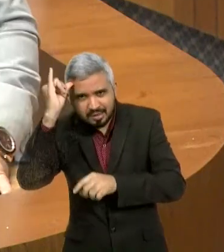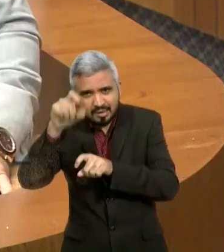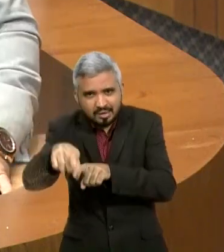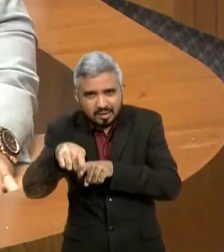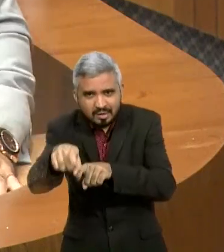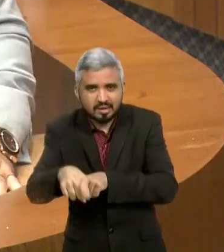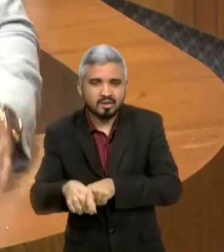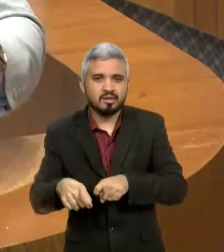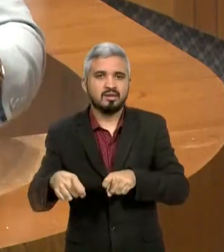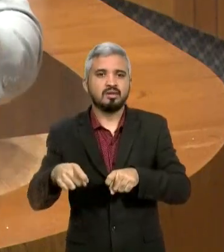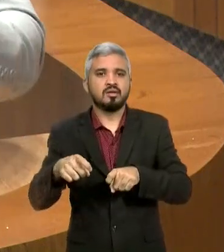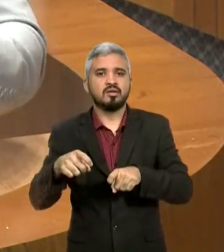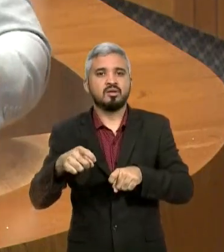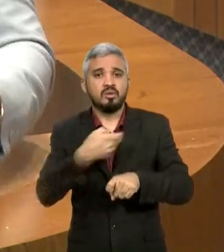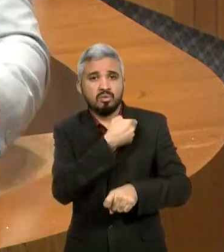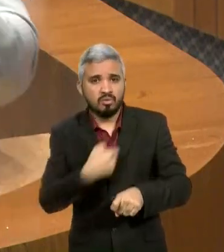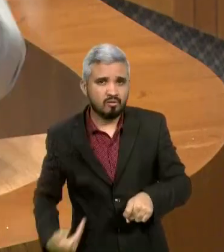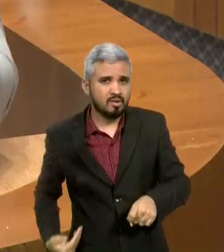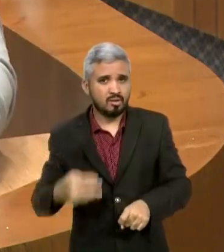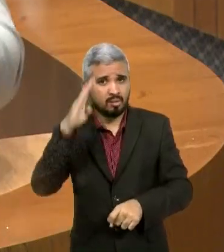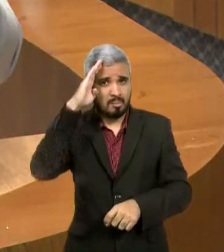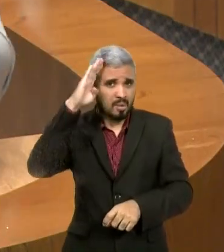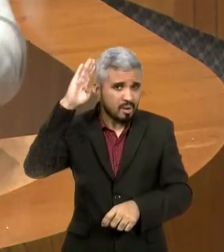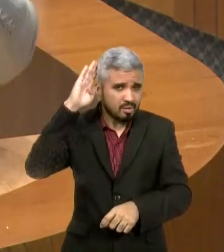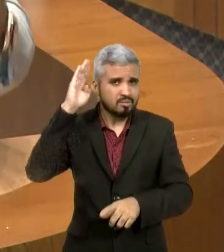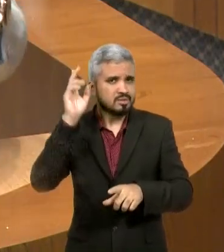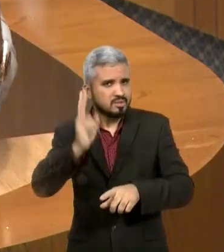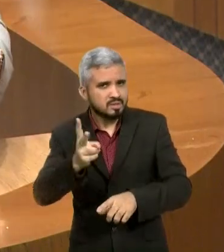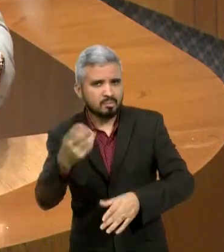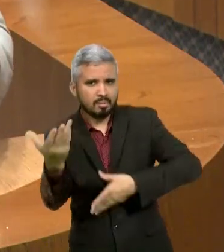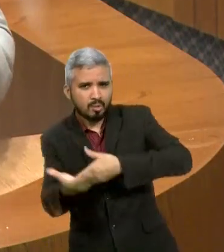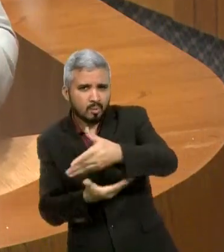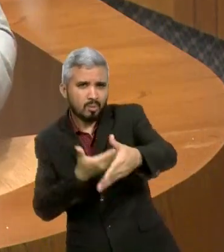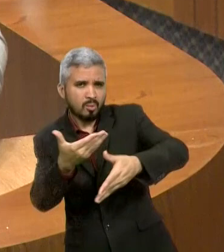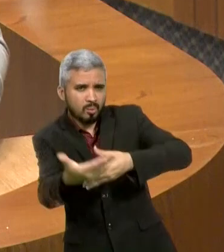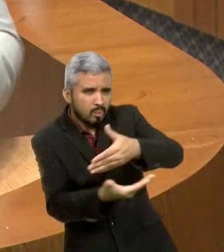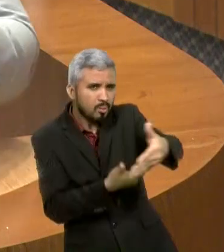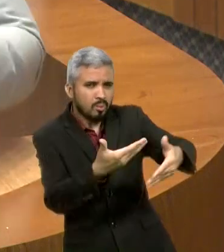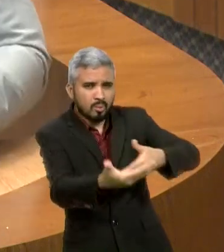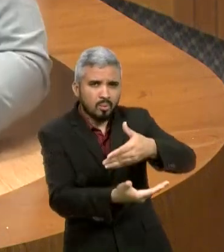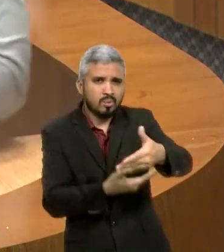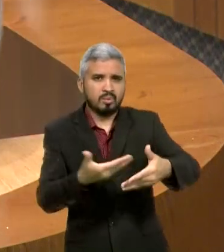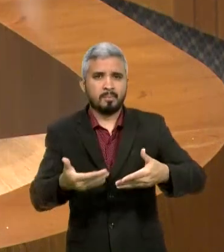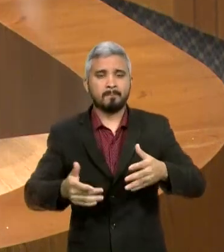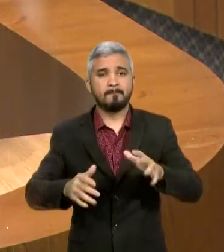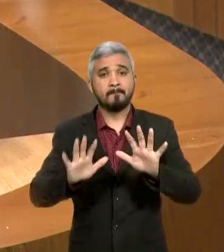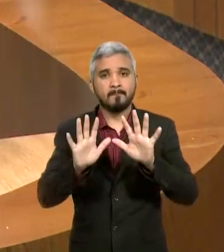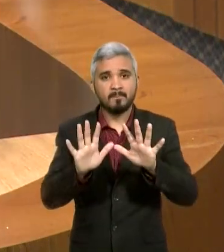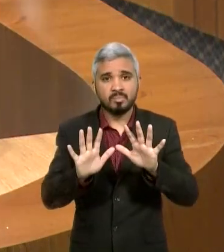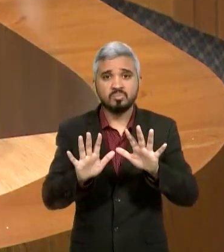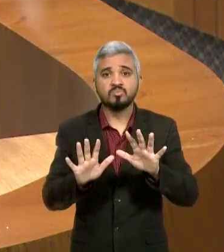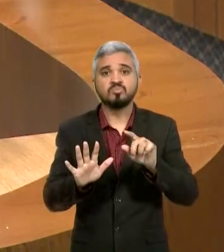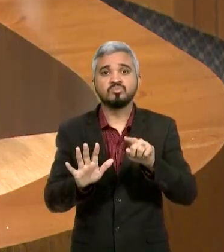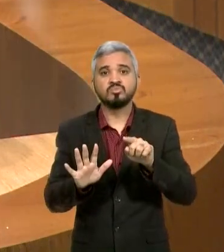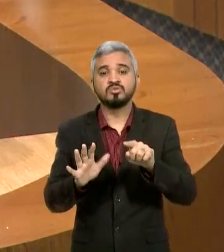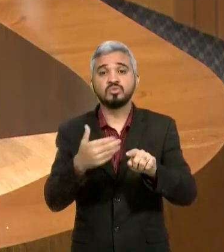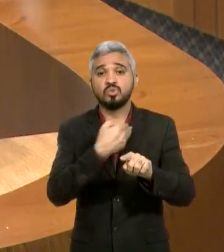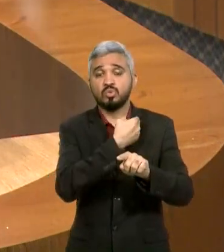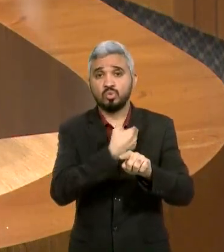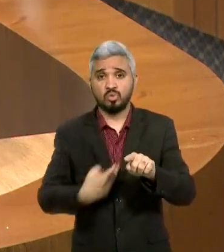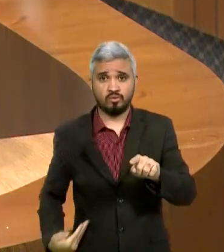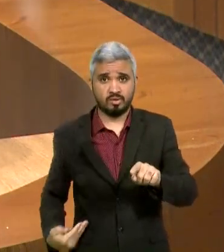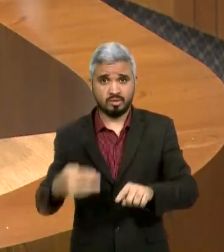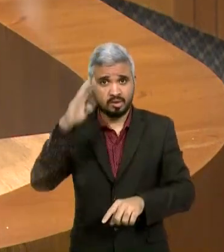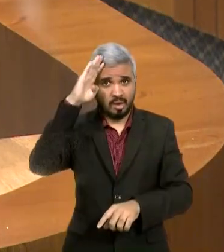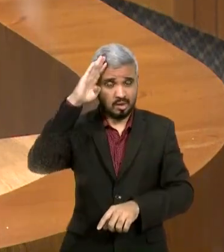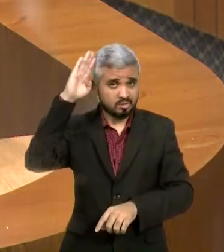essa categoria, e é injusto o esforço que o governo faz. Ele adquiriu uma rejeição desnecessária